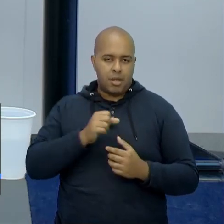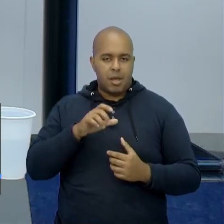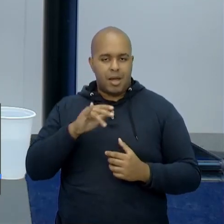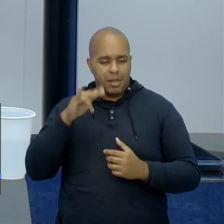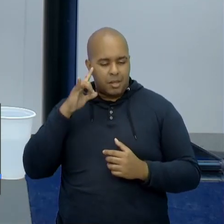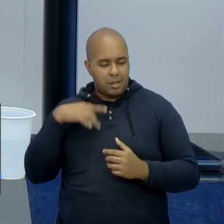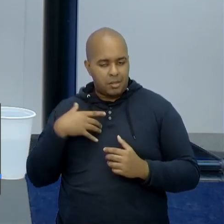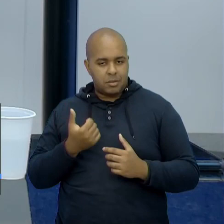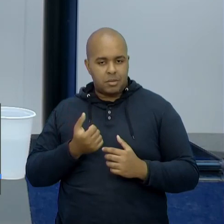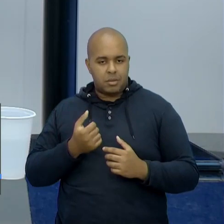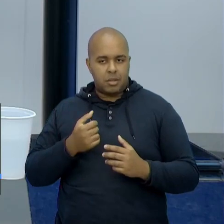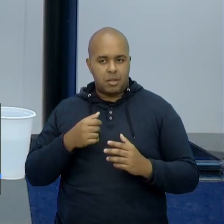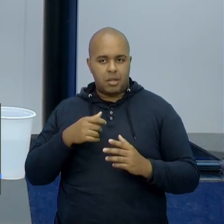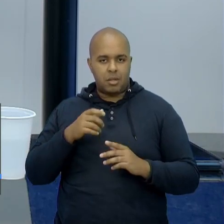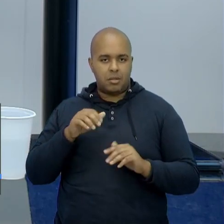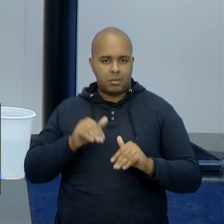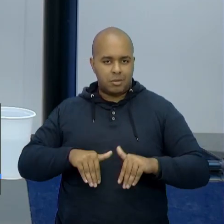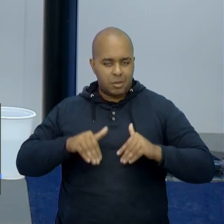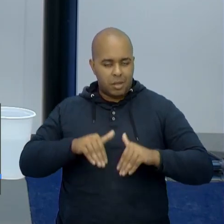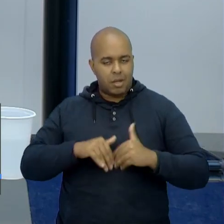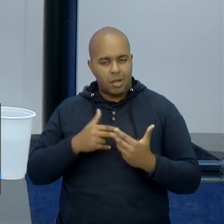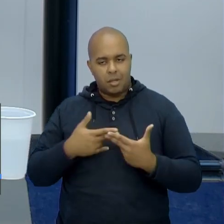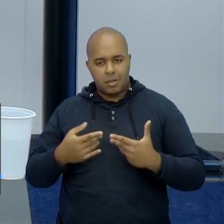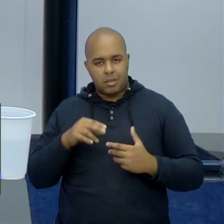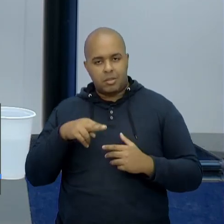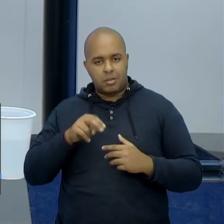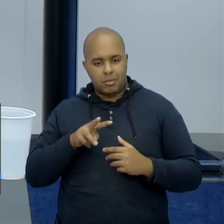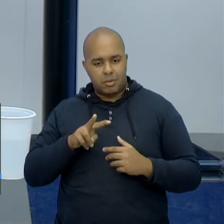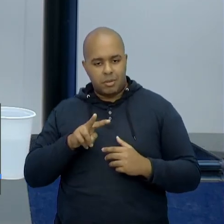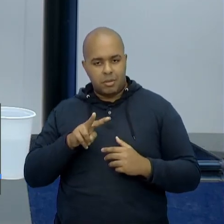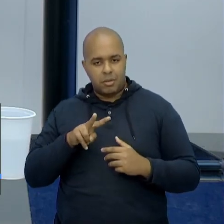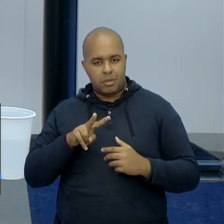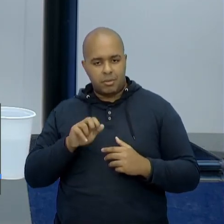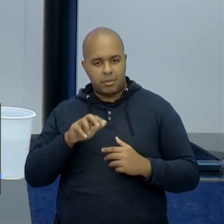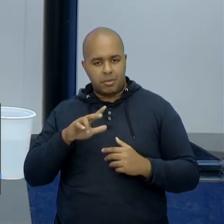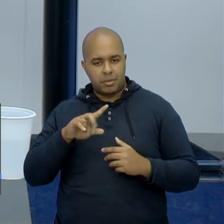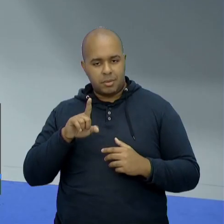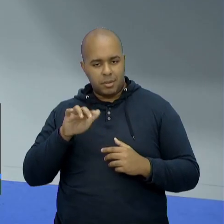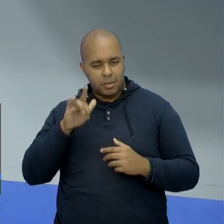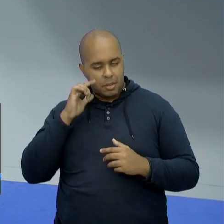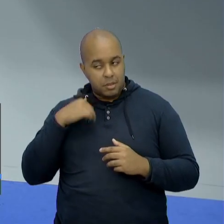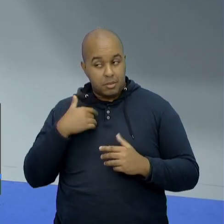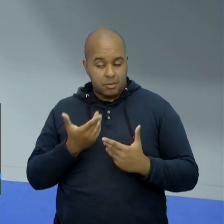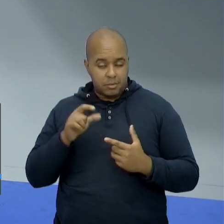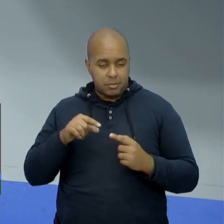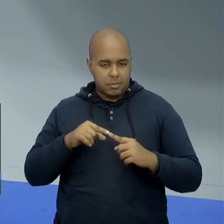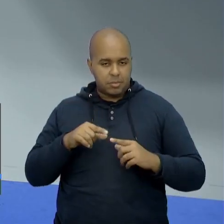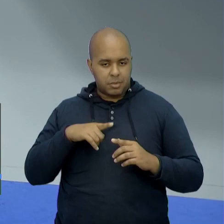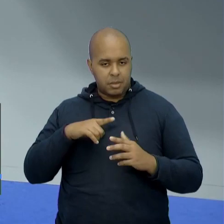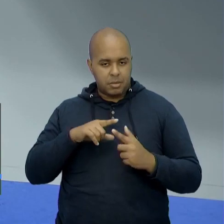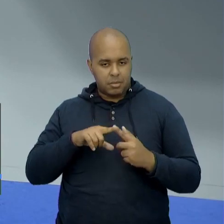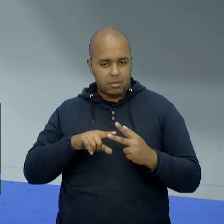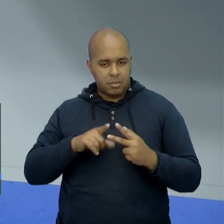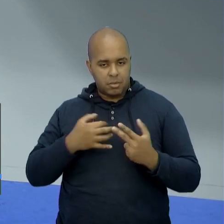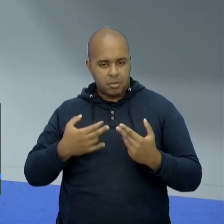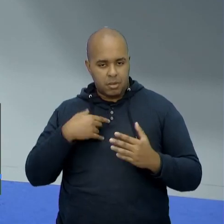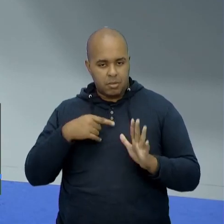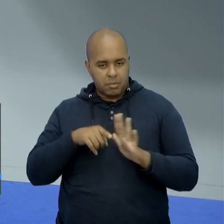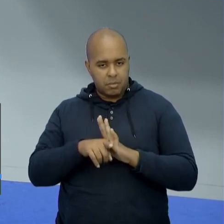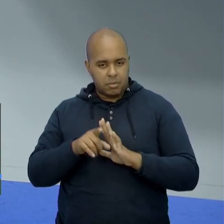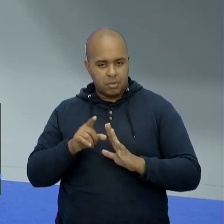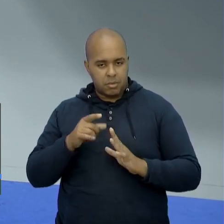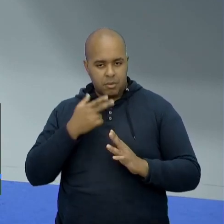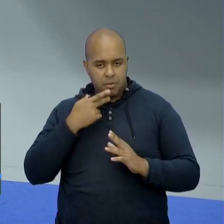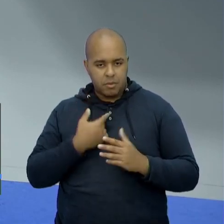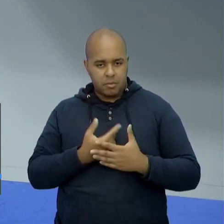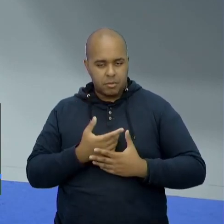avançado. Austrália, avançado. Nova Zelândia, avançado. E assim, tem 2 coisas que eu queria te perguntar, que